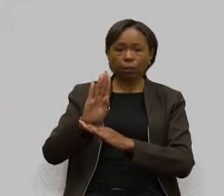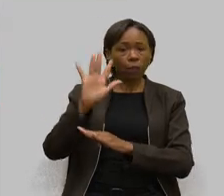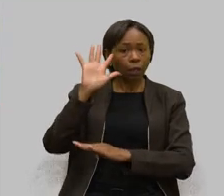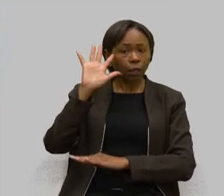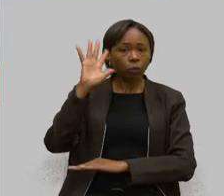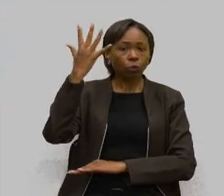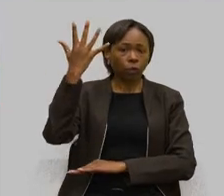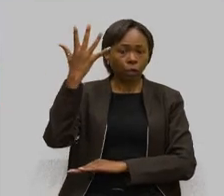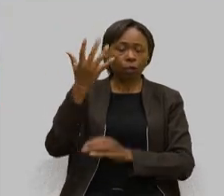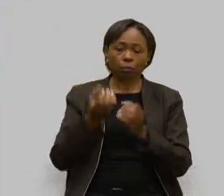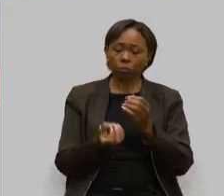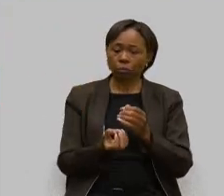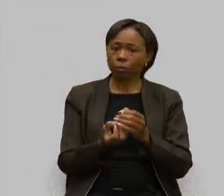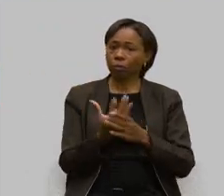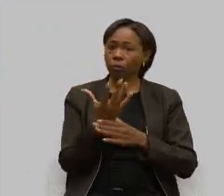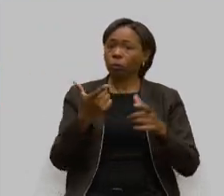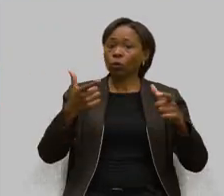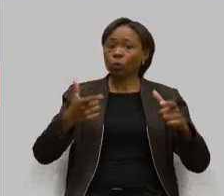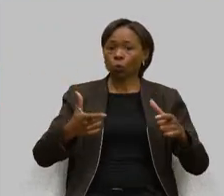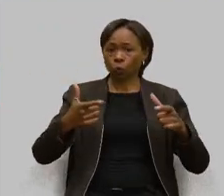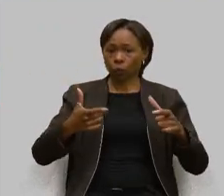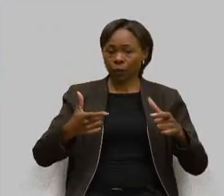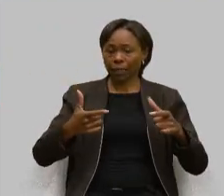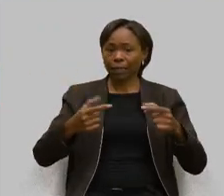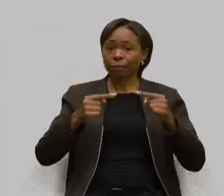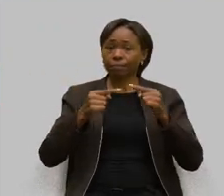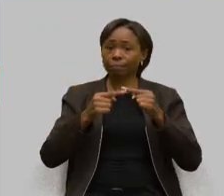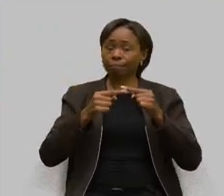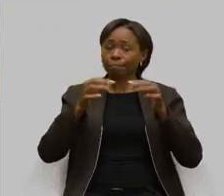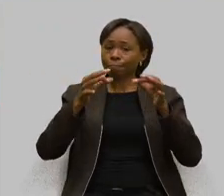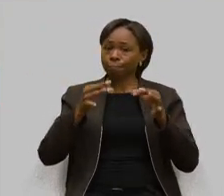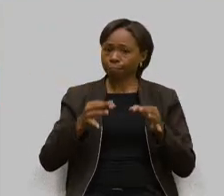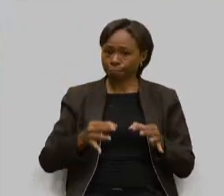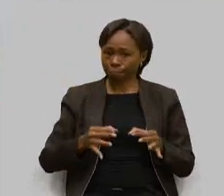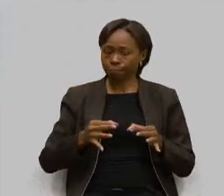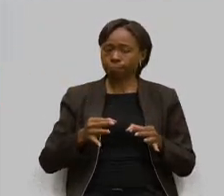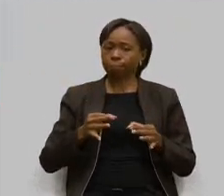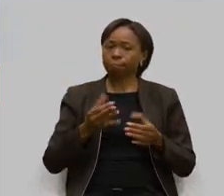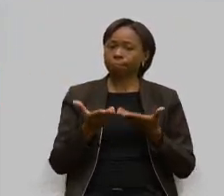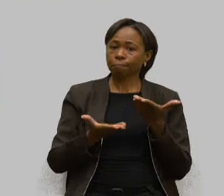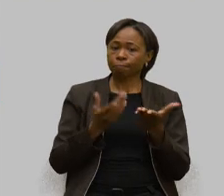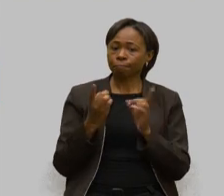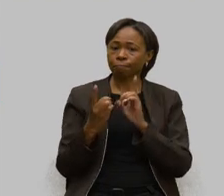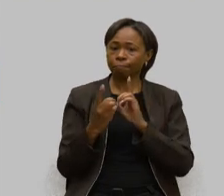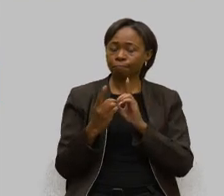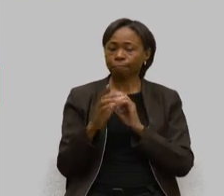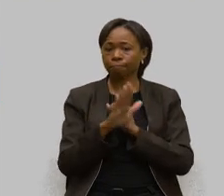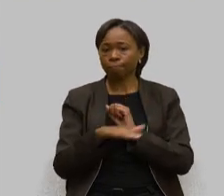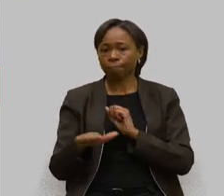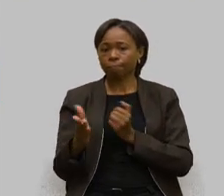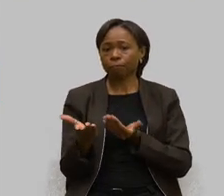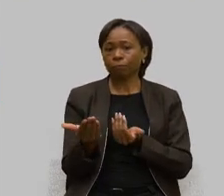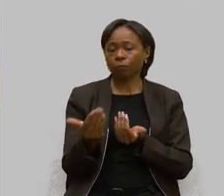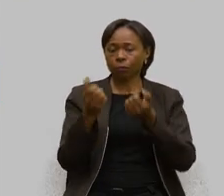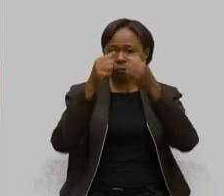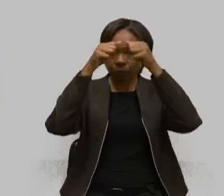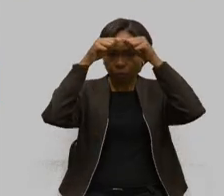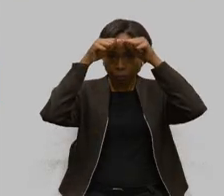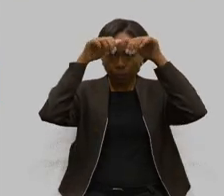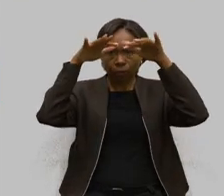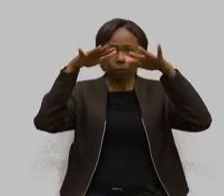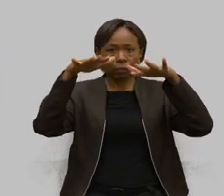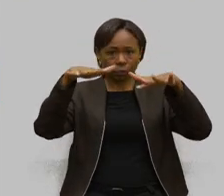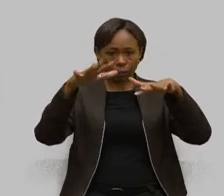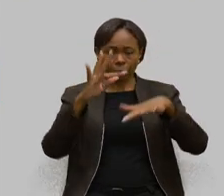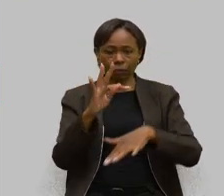construção de um espaço adequado para o atendimento de crianças e jovens com Transtorno do espectro autista